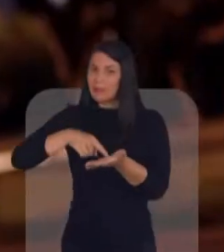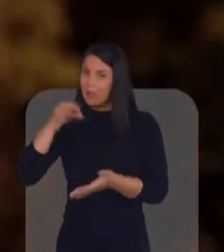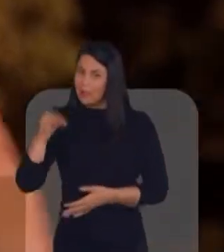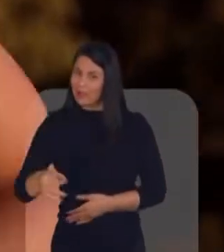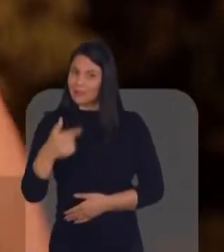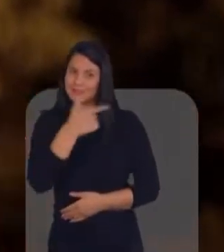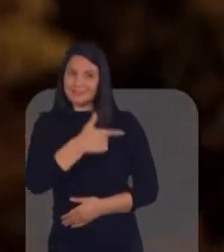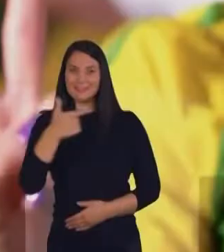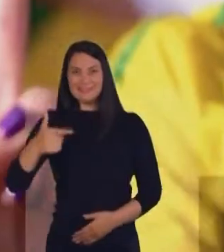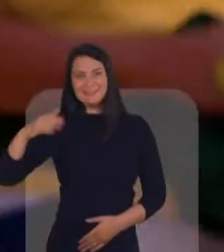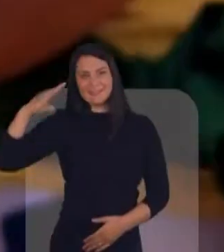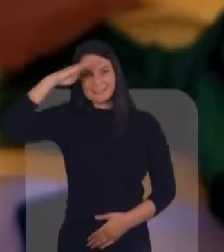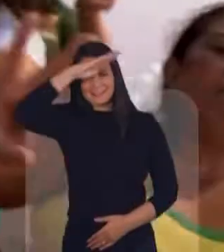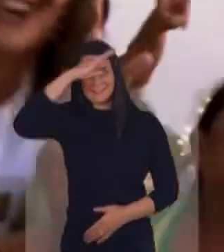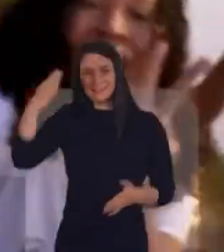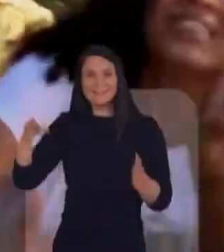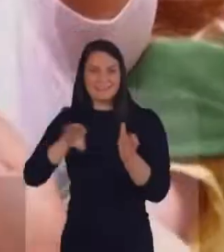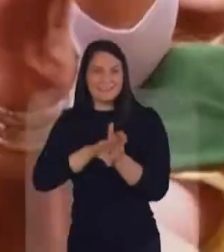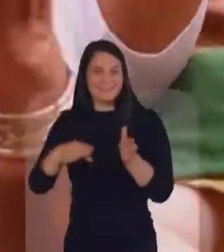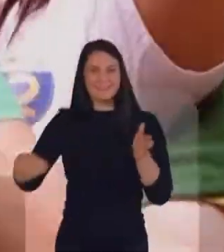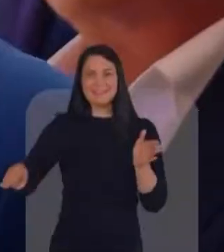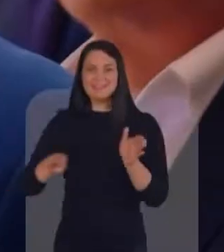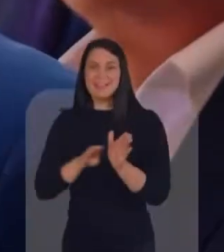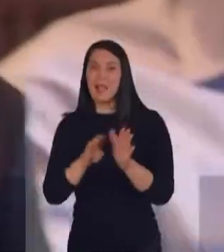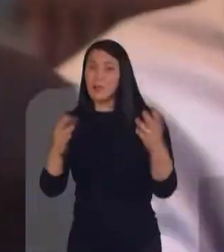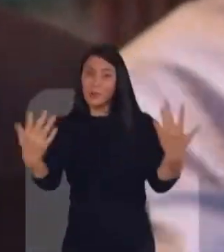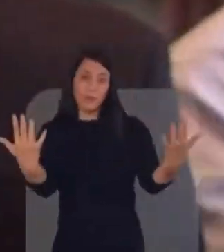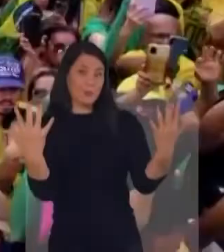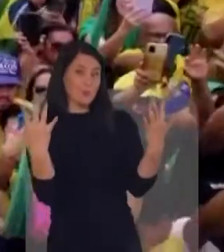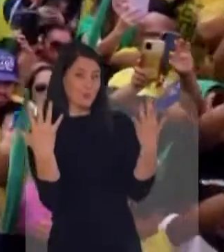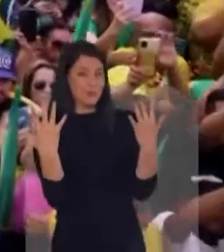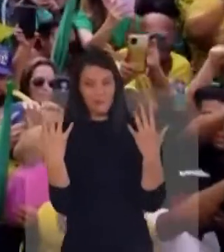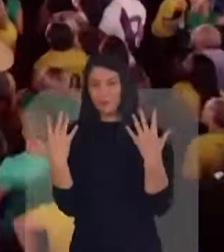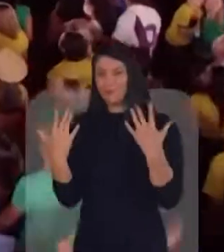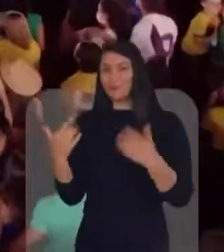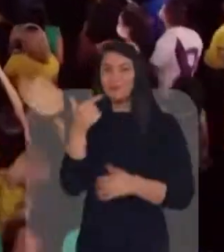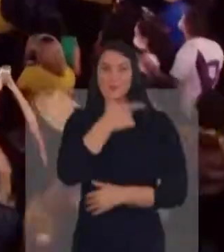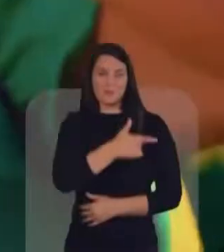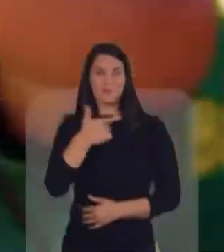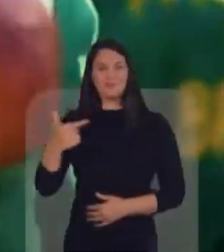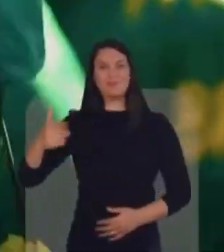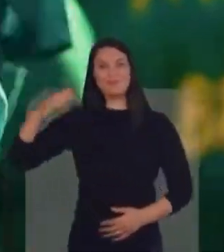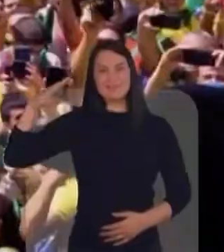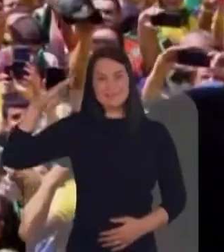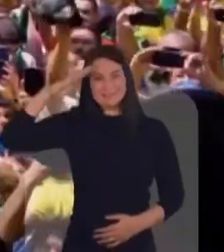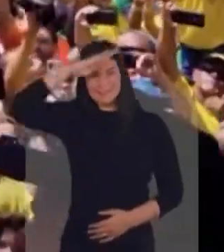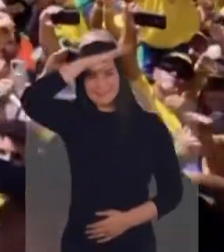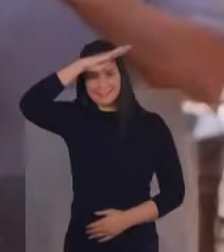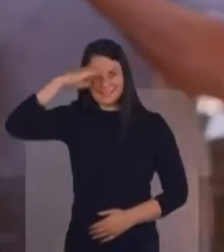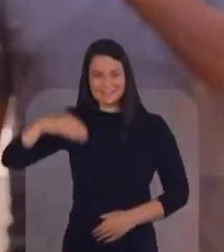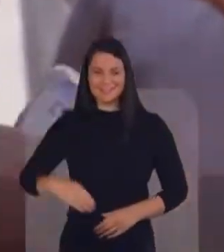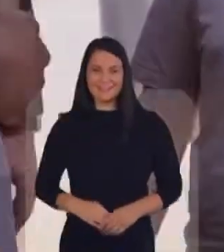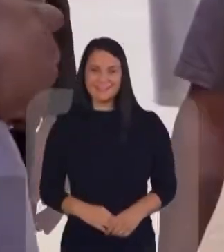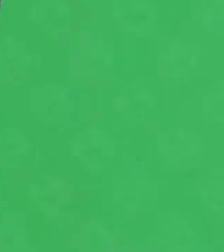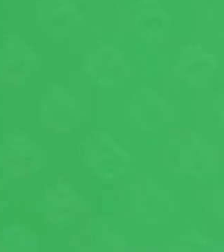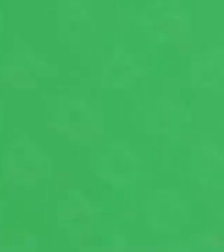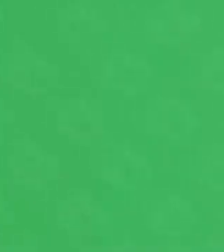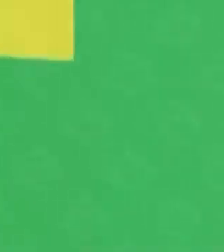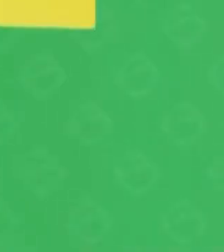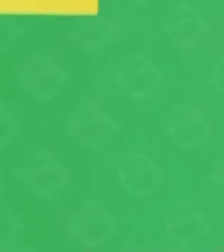confirma, 22 é Bolsonaro. Chegou, chegou, chegaram, todo mundo é 22, todo mundo é